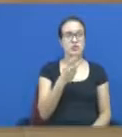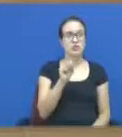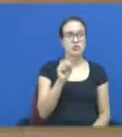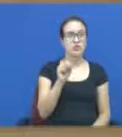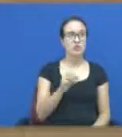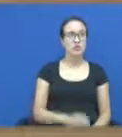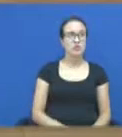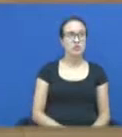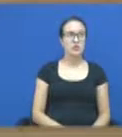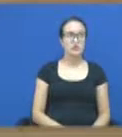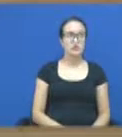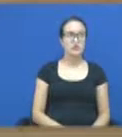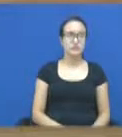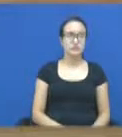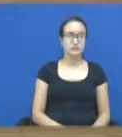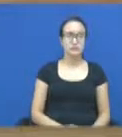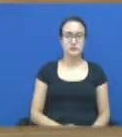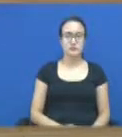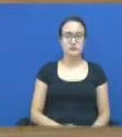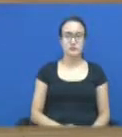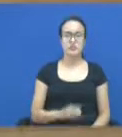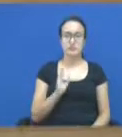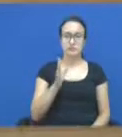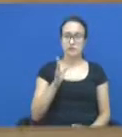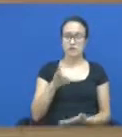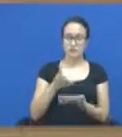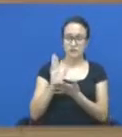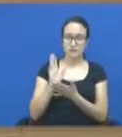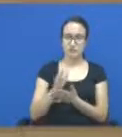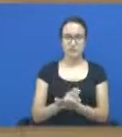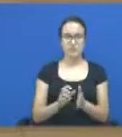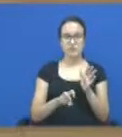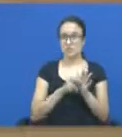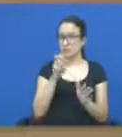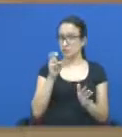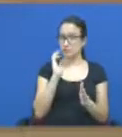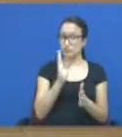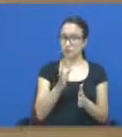O projeto já foi.